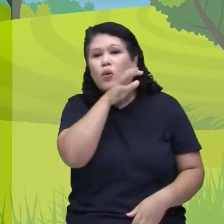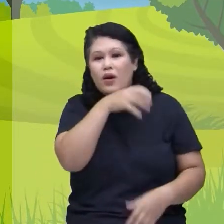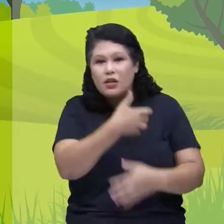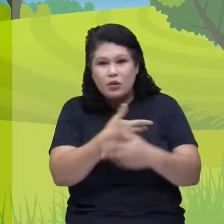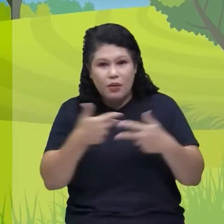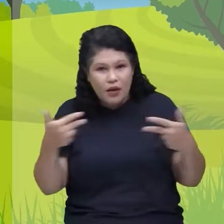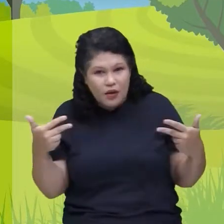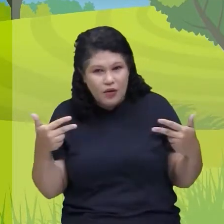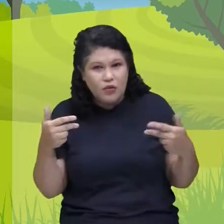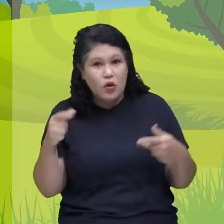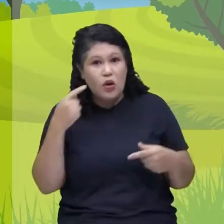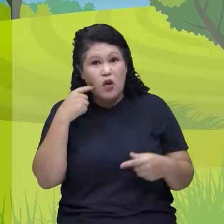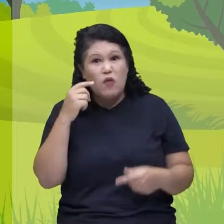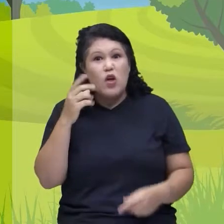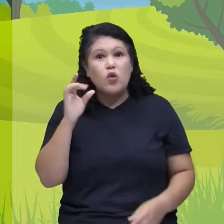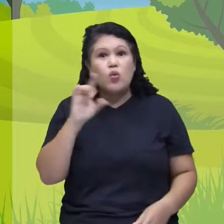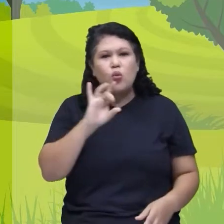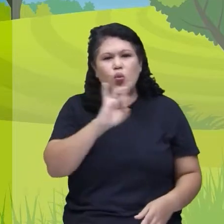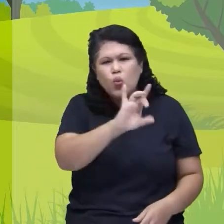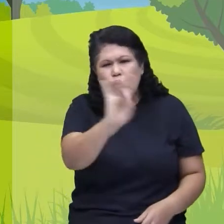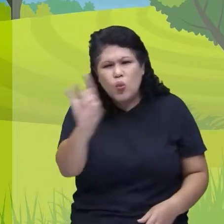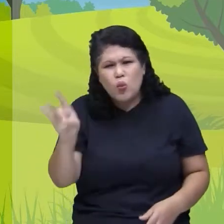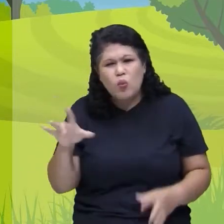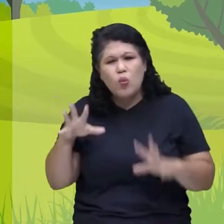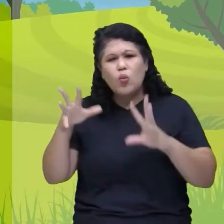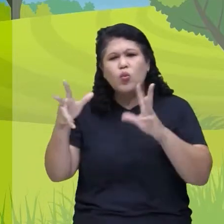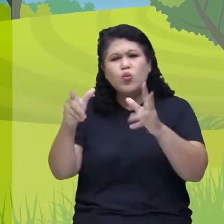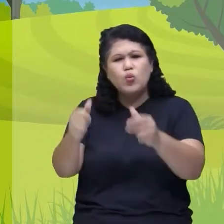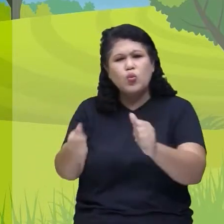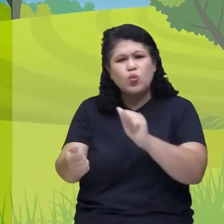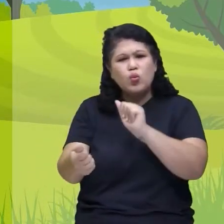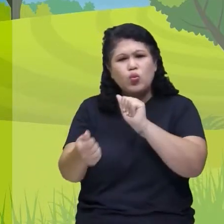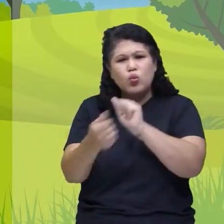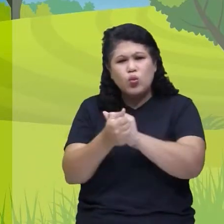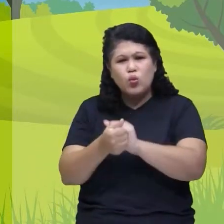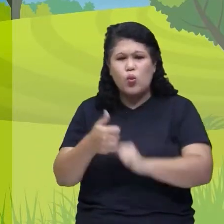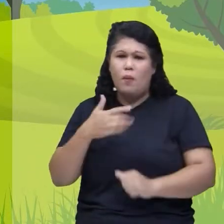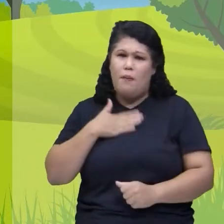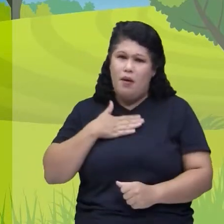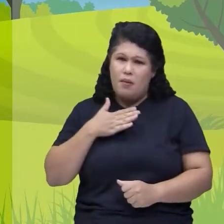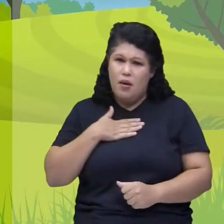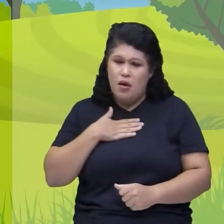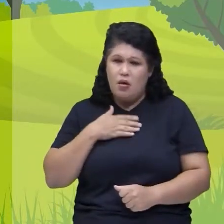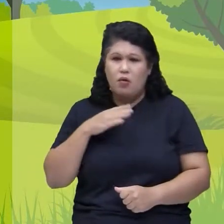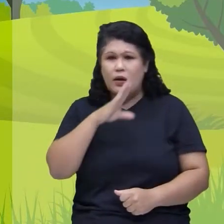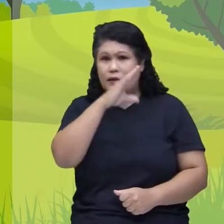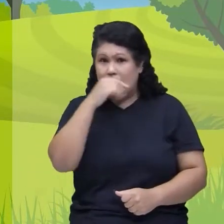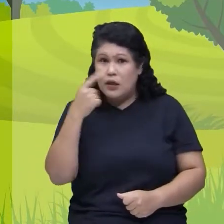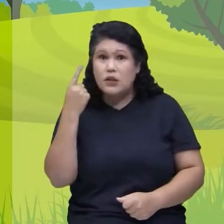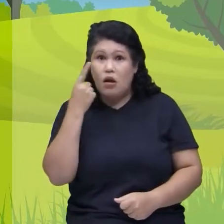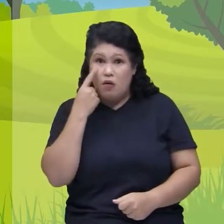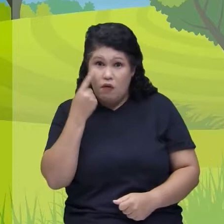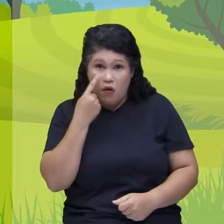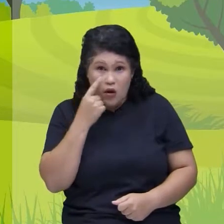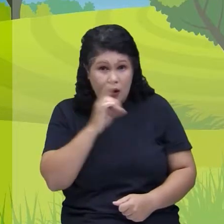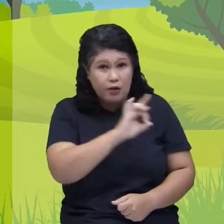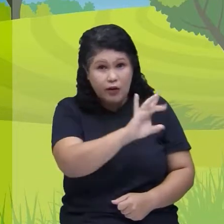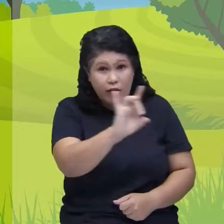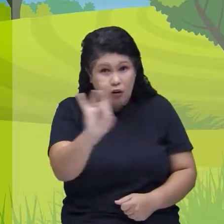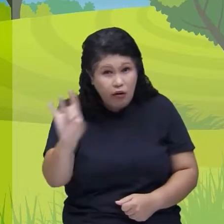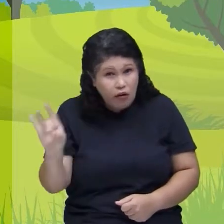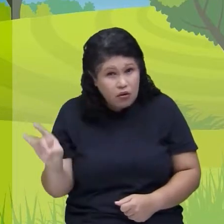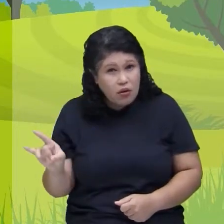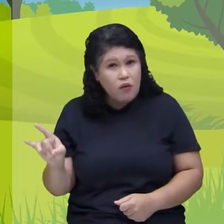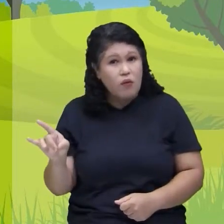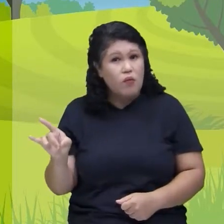comigo, hein? Tô de olho em vocês, João, Guilherme, Márcio, Stephanie, olha, Lorena, um monte